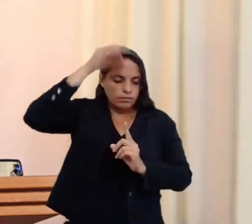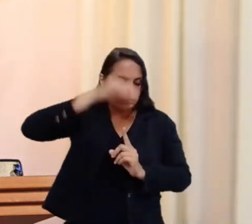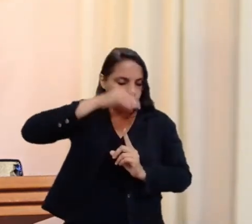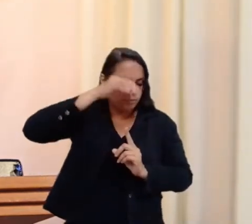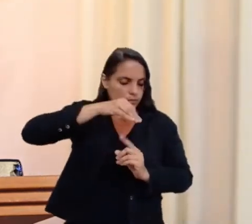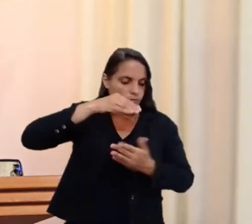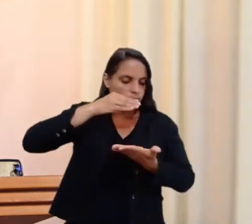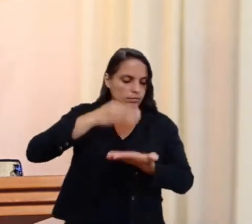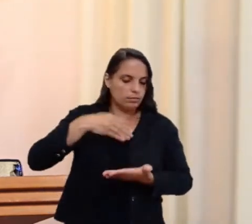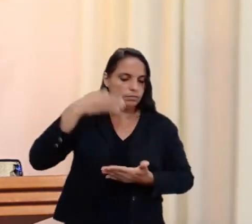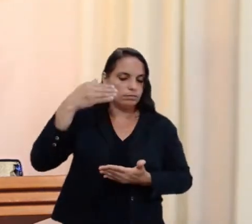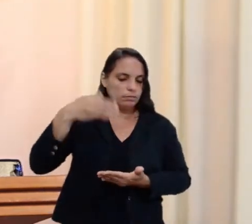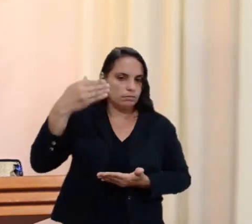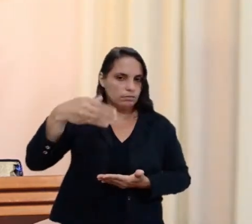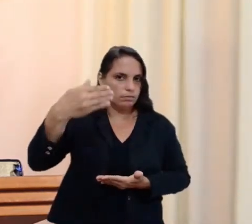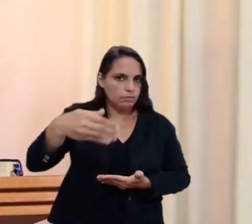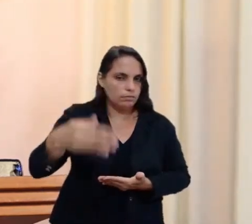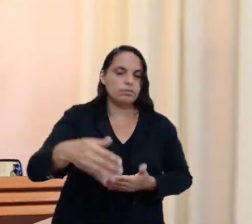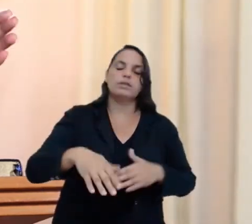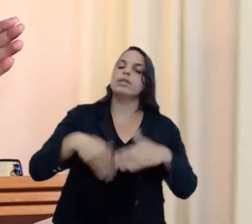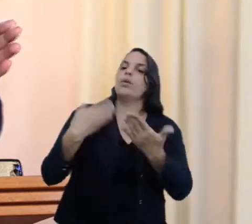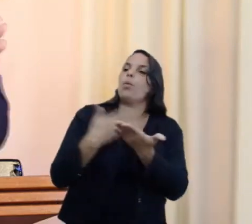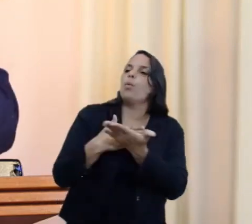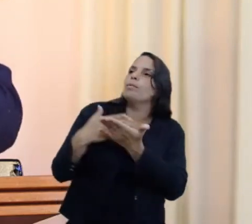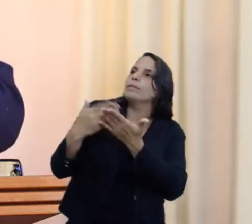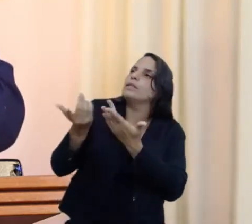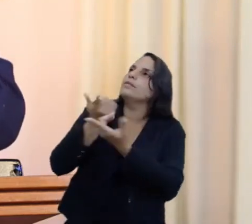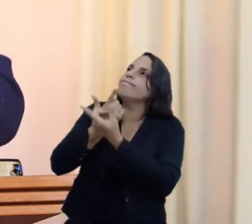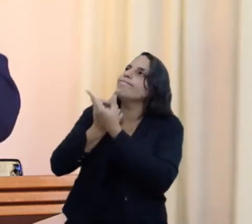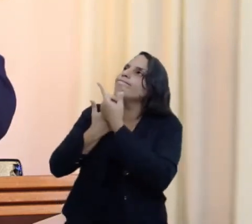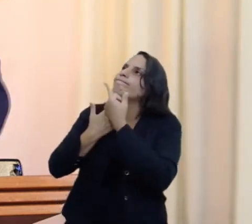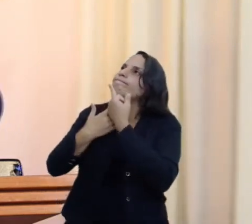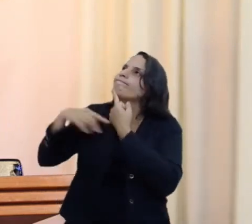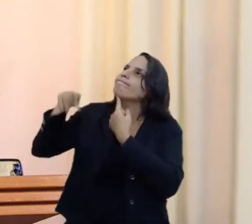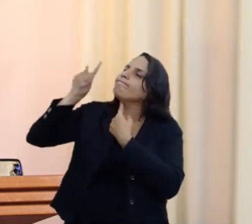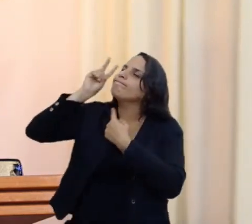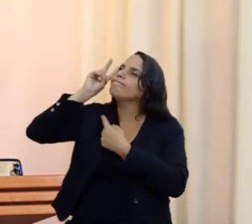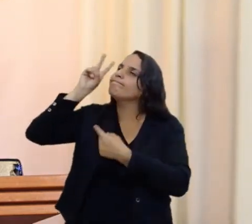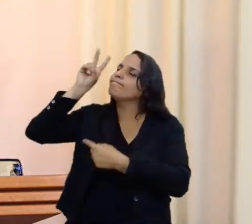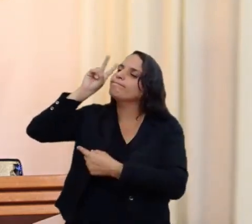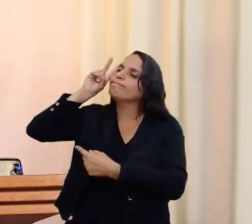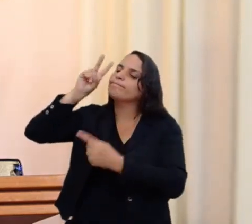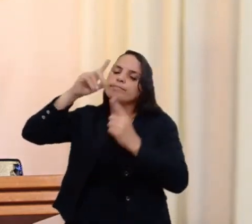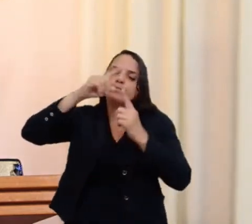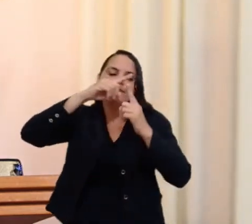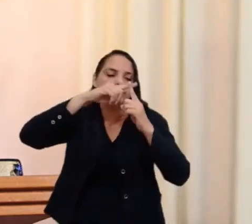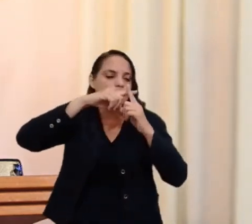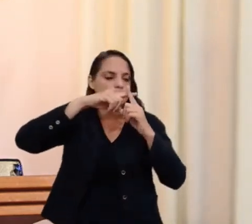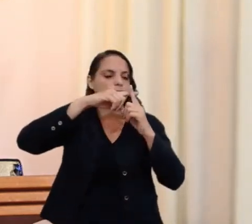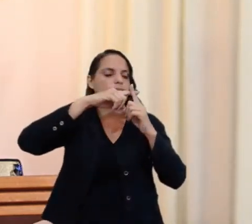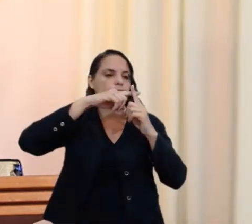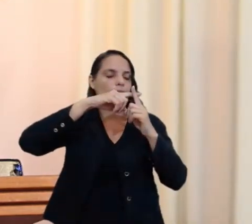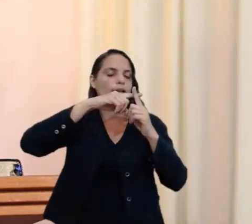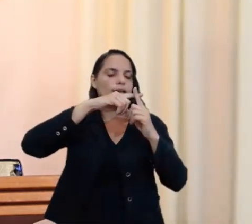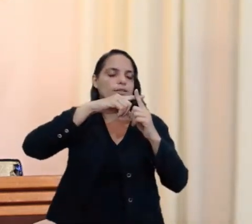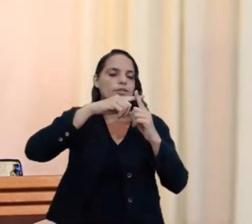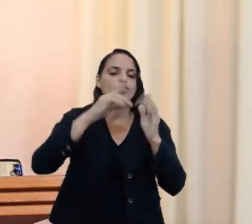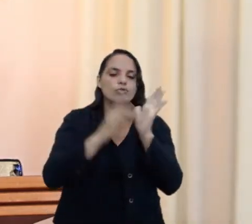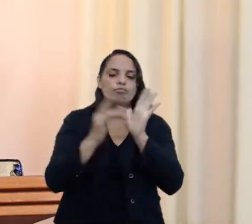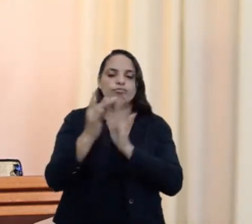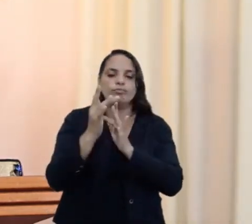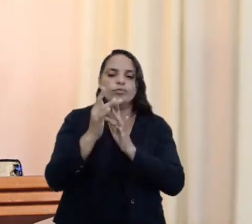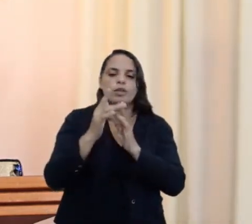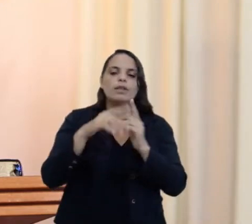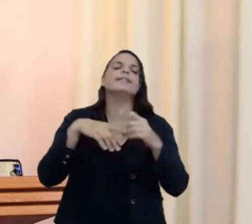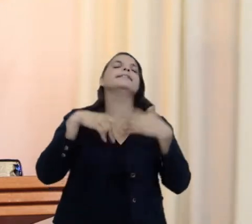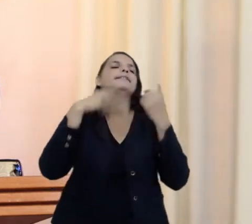a atração do pecador, a cruz. Ao pé da cruz, o Espírito Santo produz arrependimento.